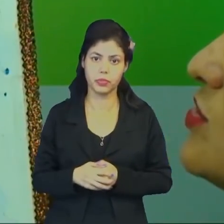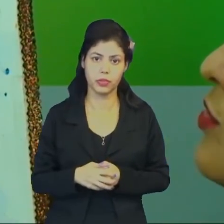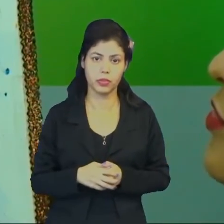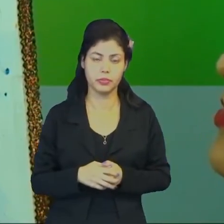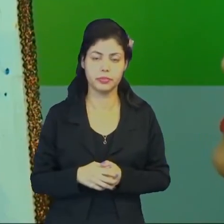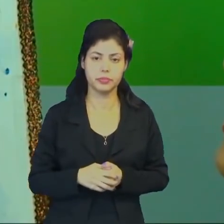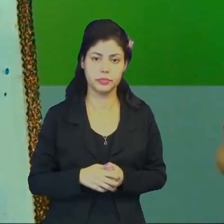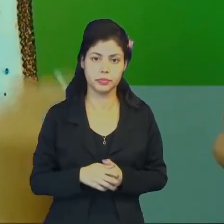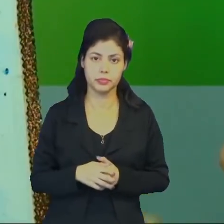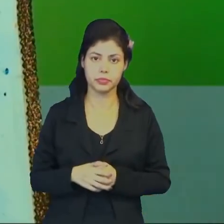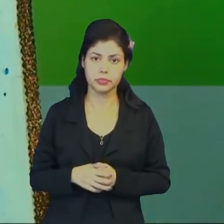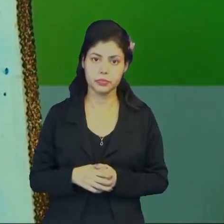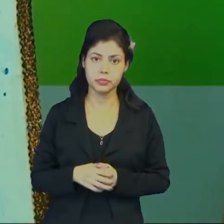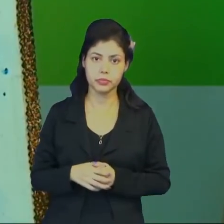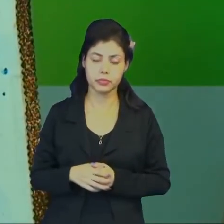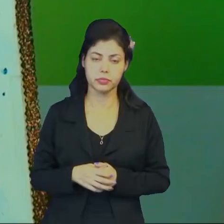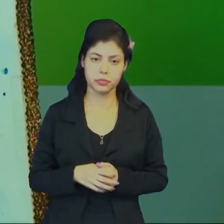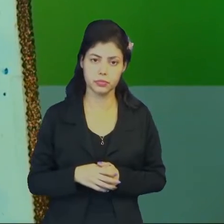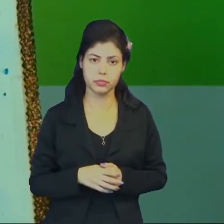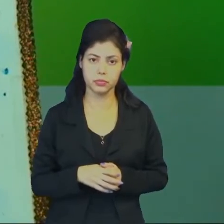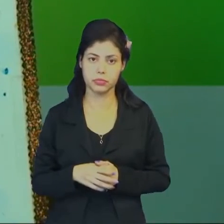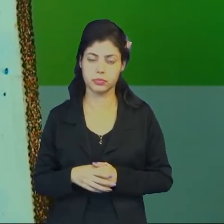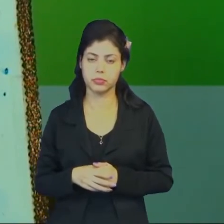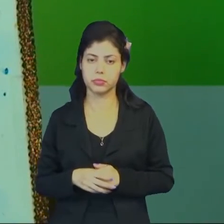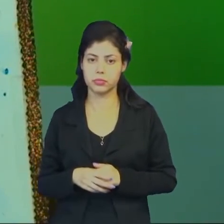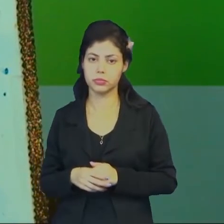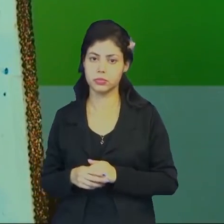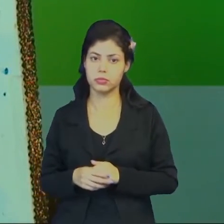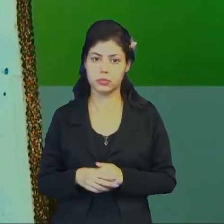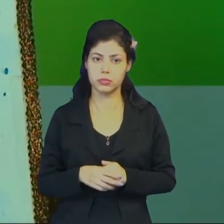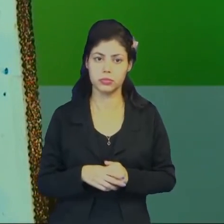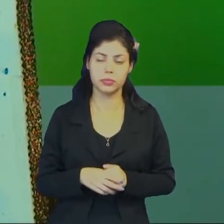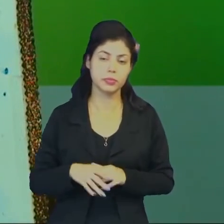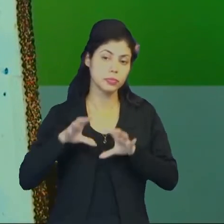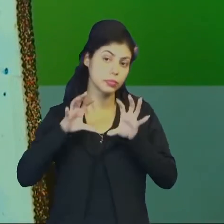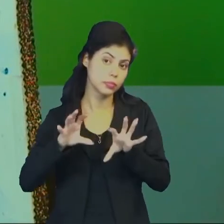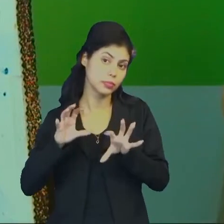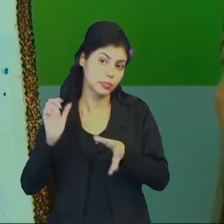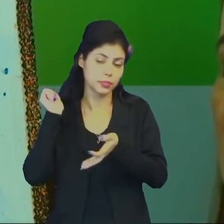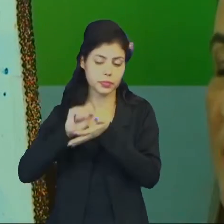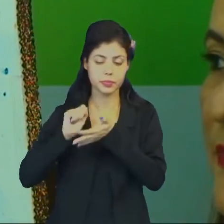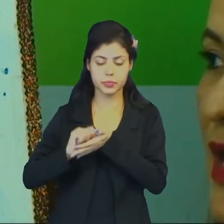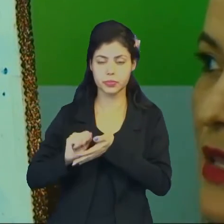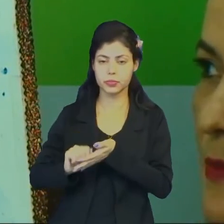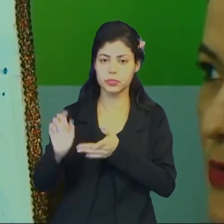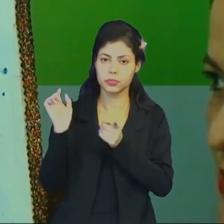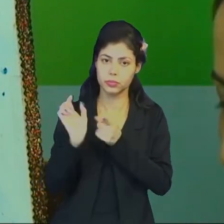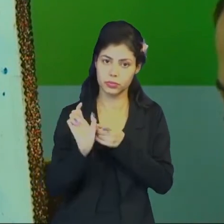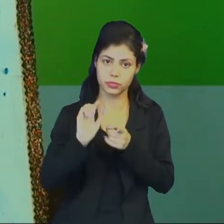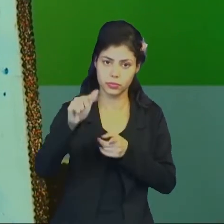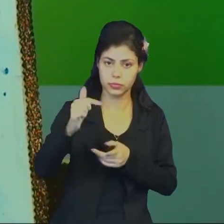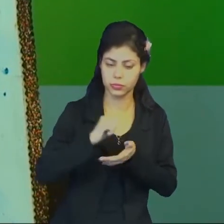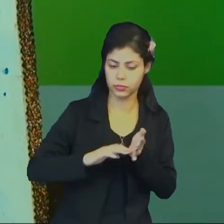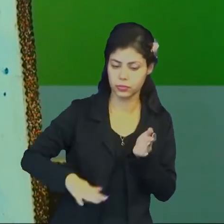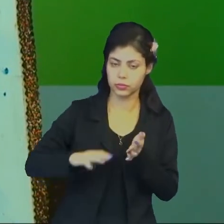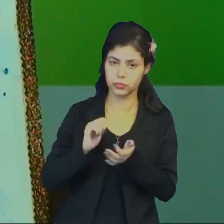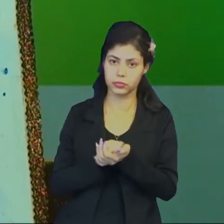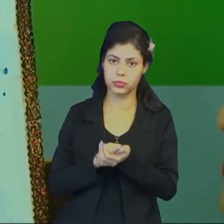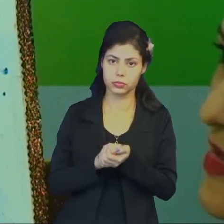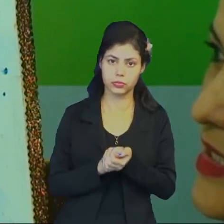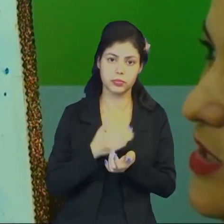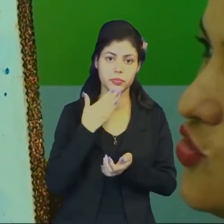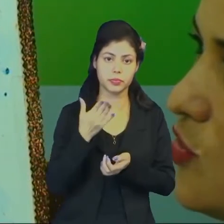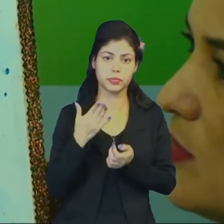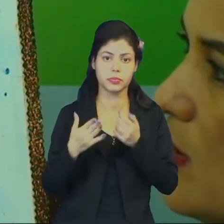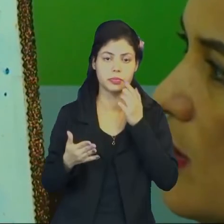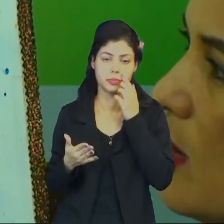mas é escrito com S aqui, ó. Ok? E assim fica escrito em nossas palavras. Na próxima atividade, ele pede